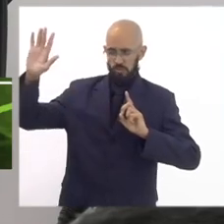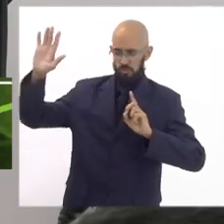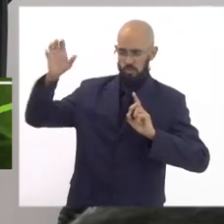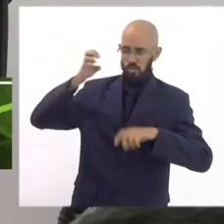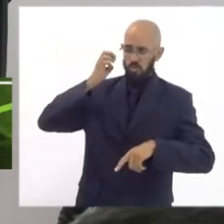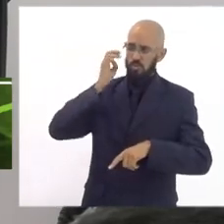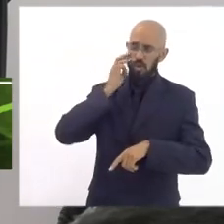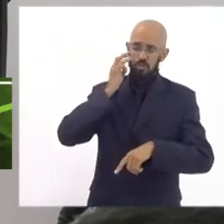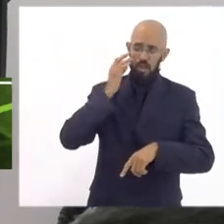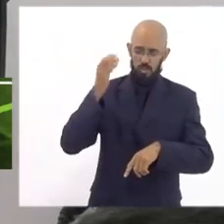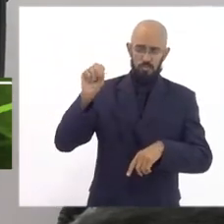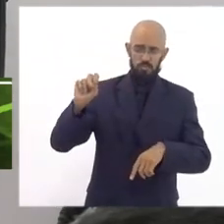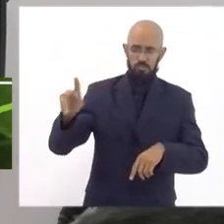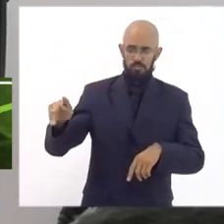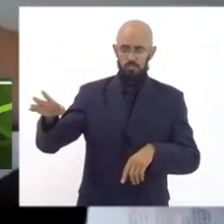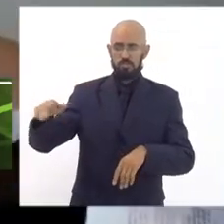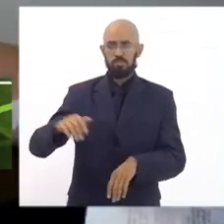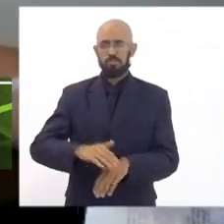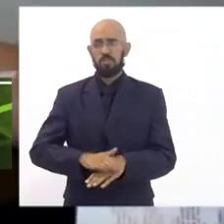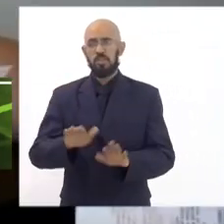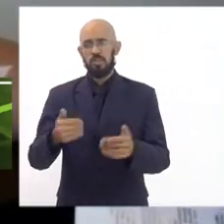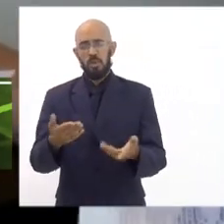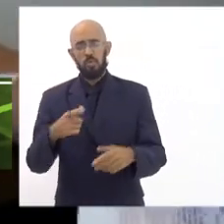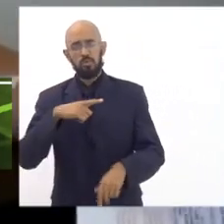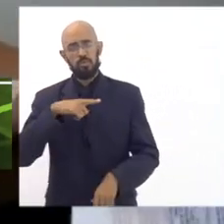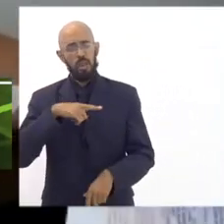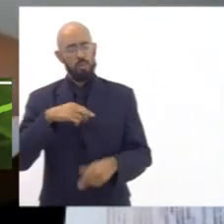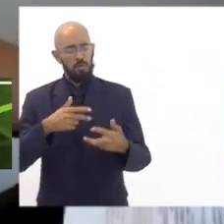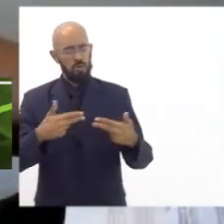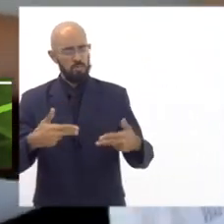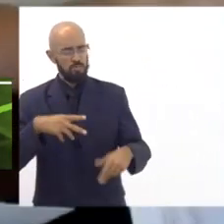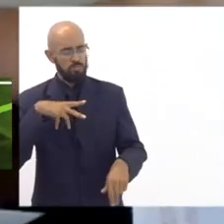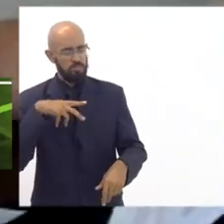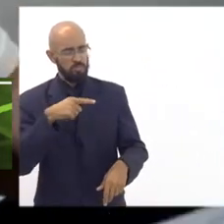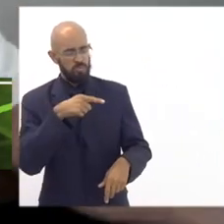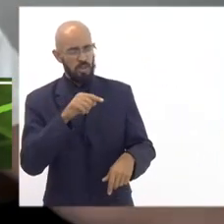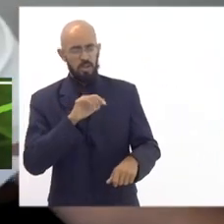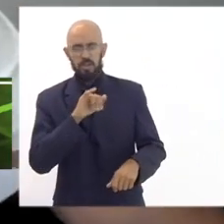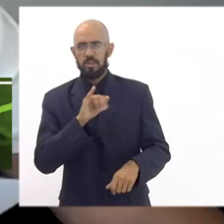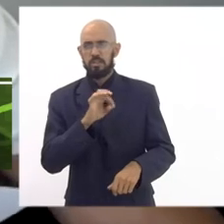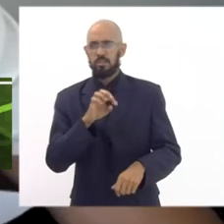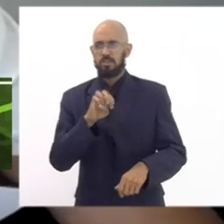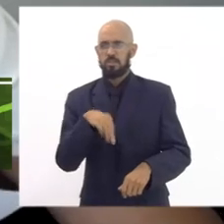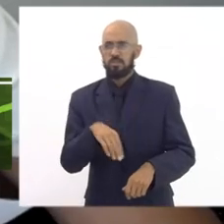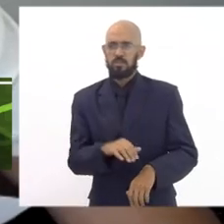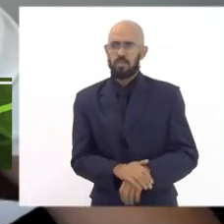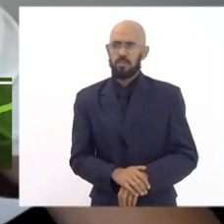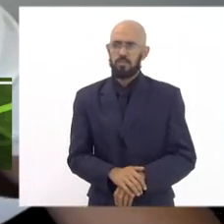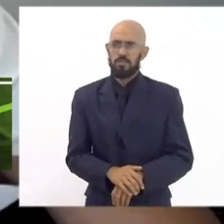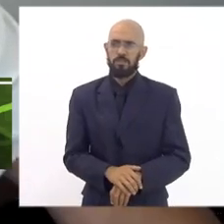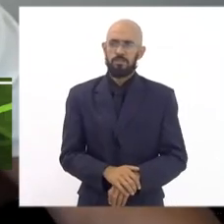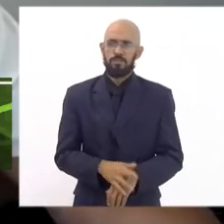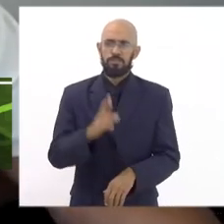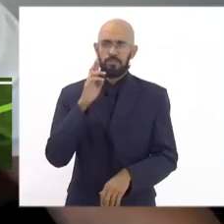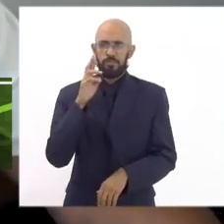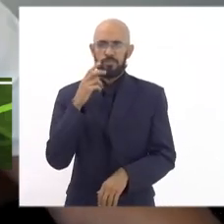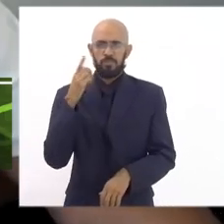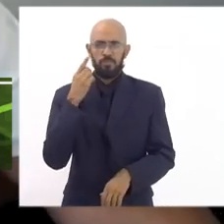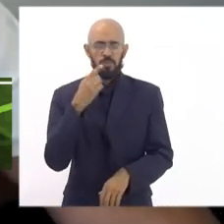Em discussão, deputado Valdec. Pois é, tem uma particularidade nesse item, senhores